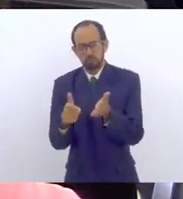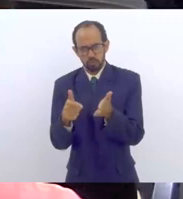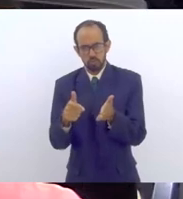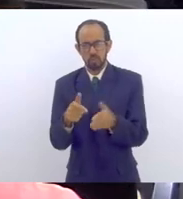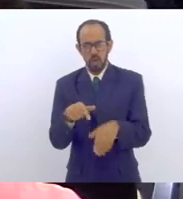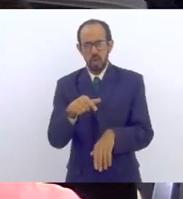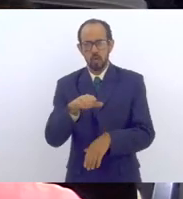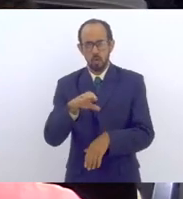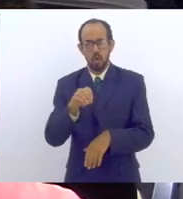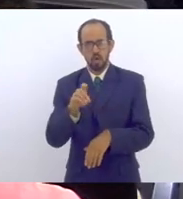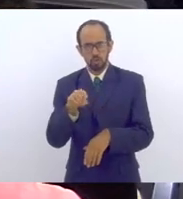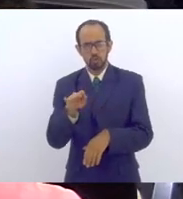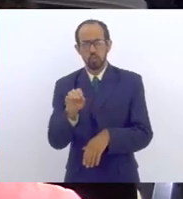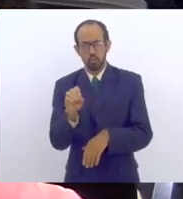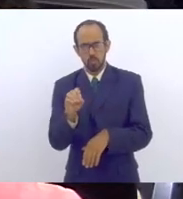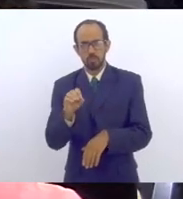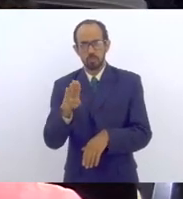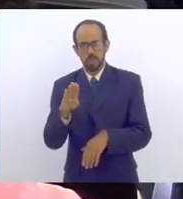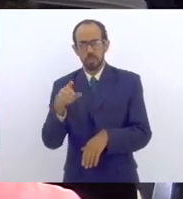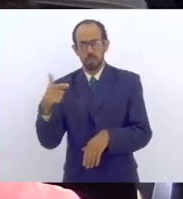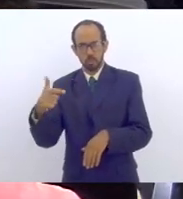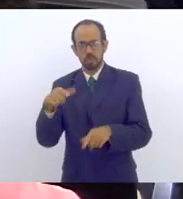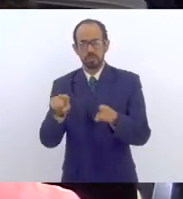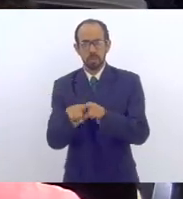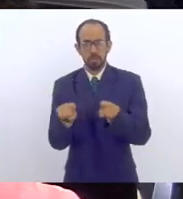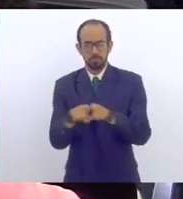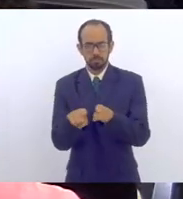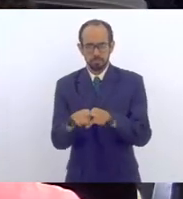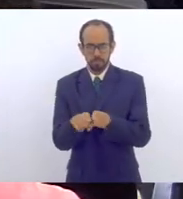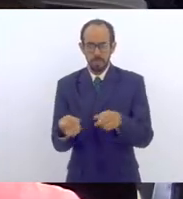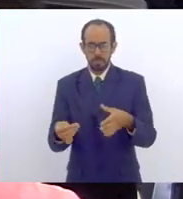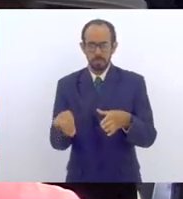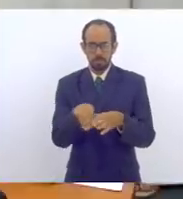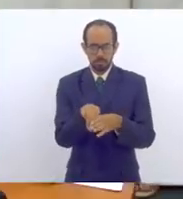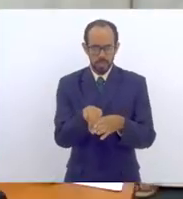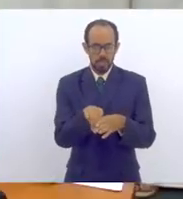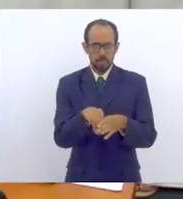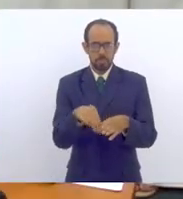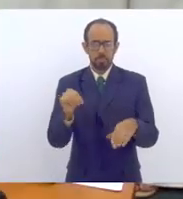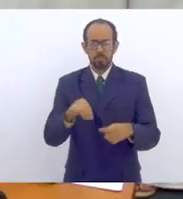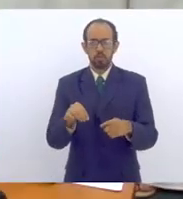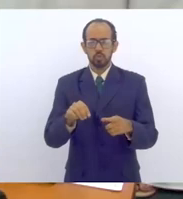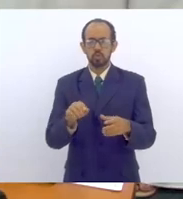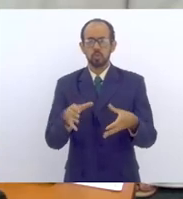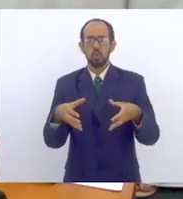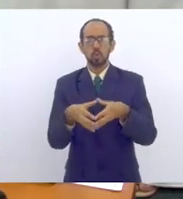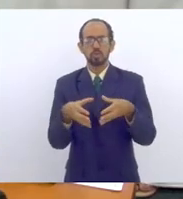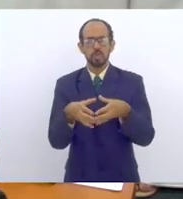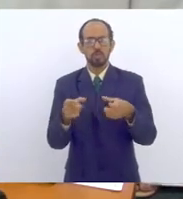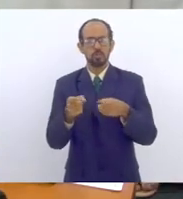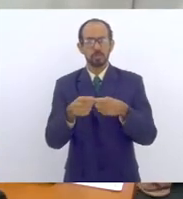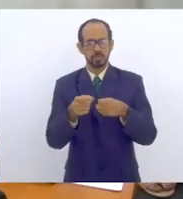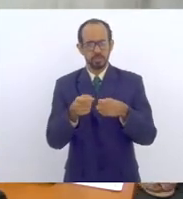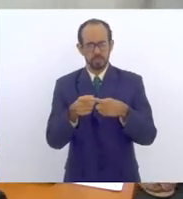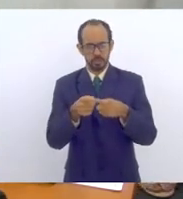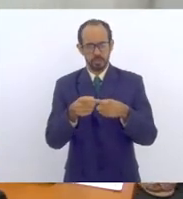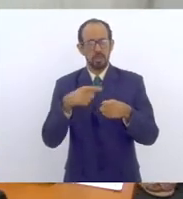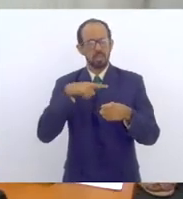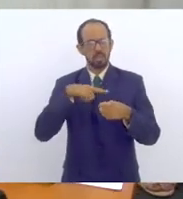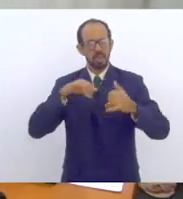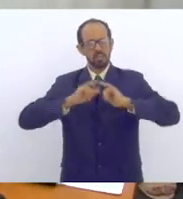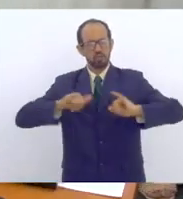subdelegado do Conselho Regional de Medicina um região possui projetos na área de educação científica